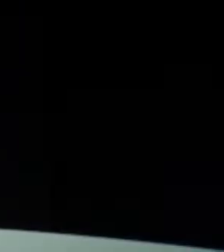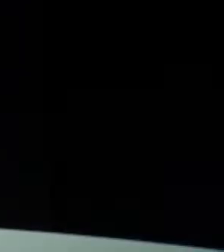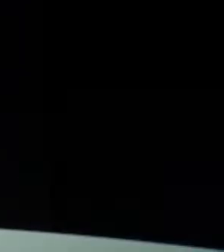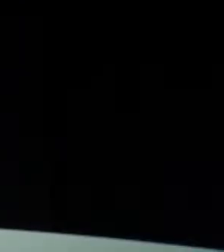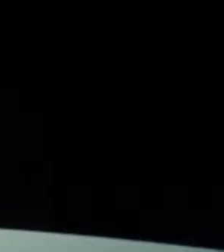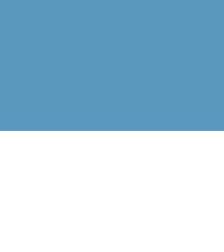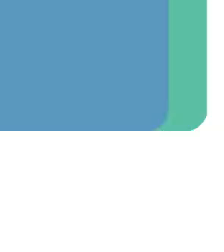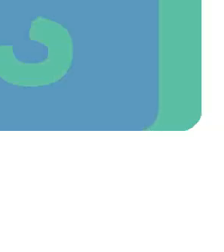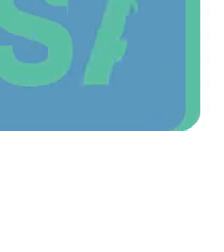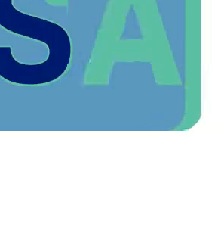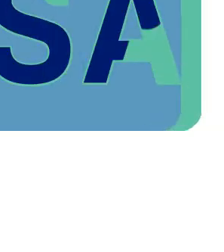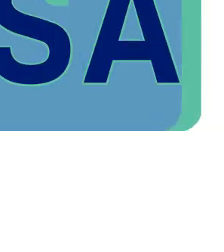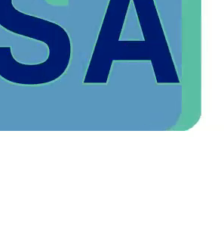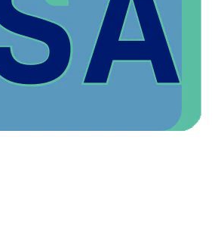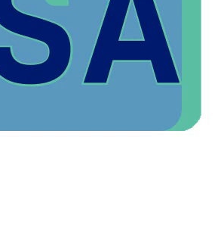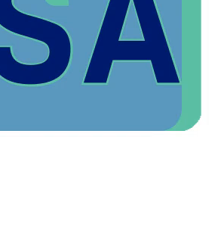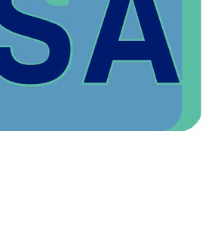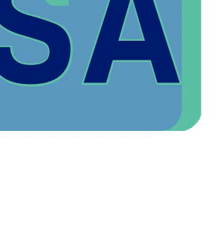volta.